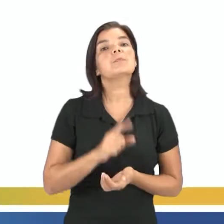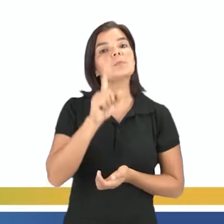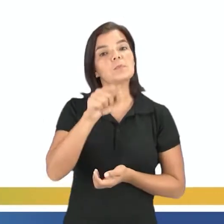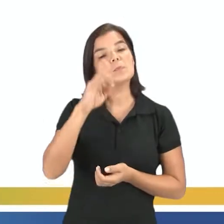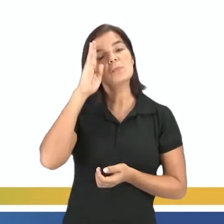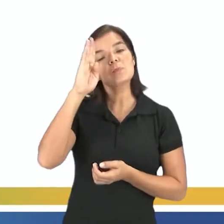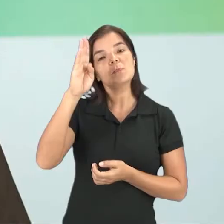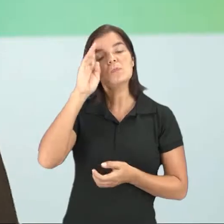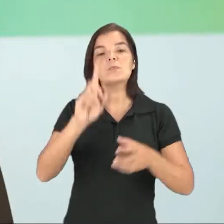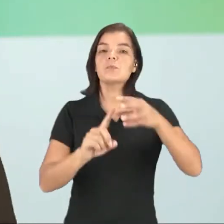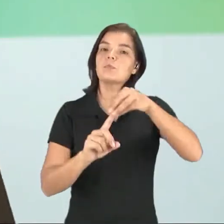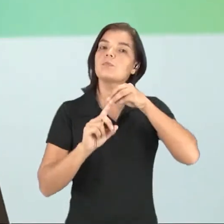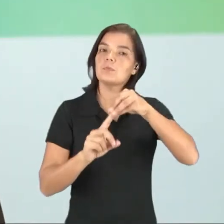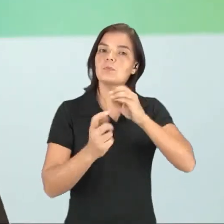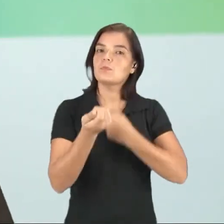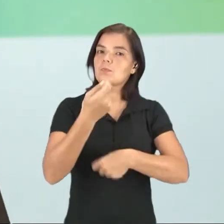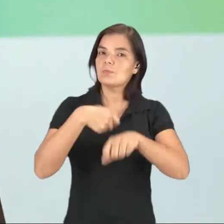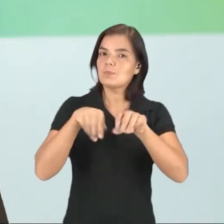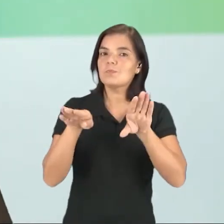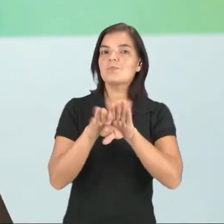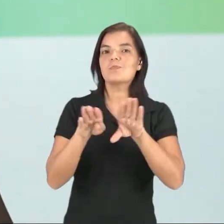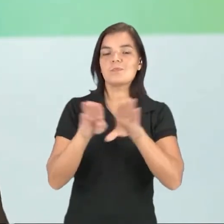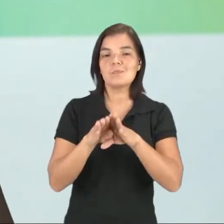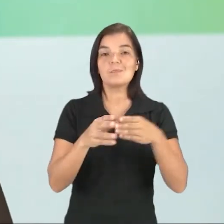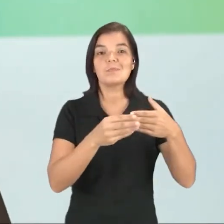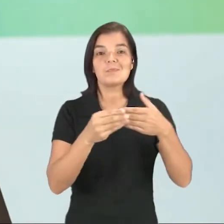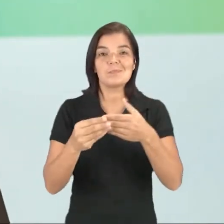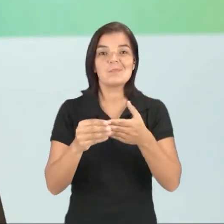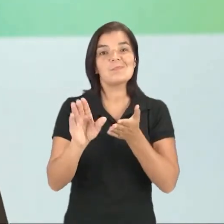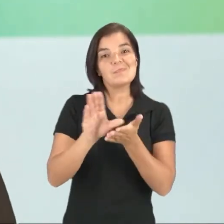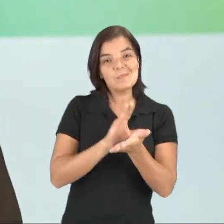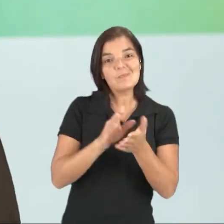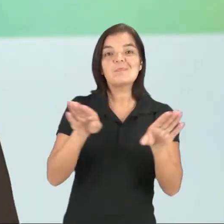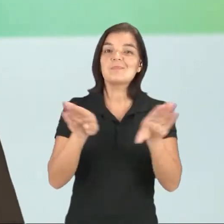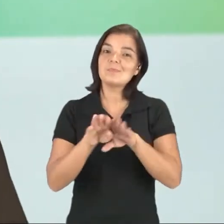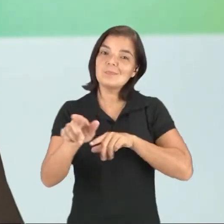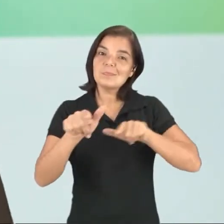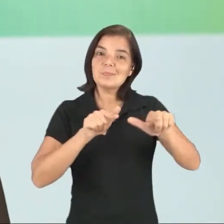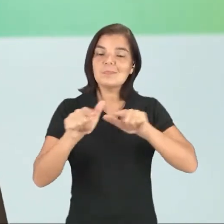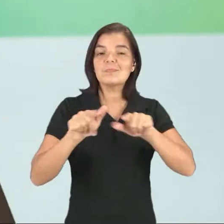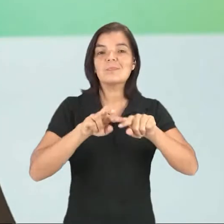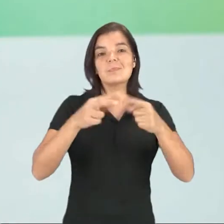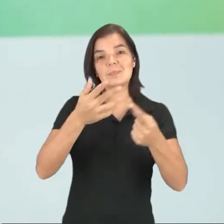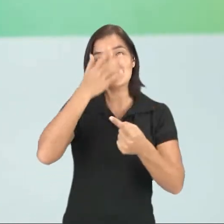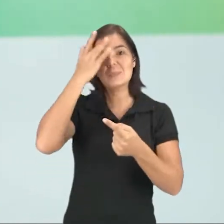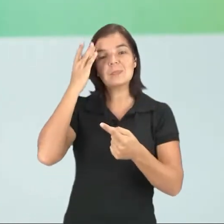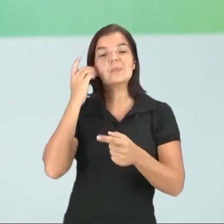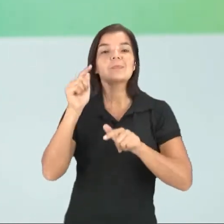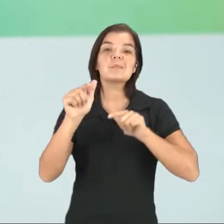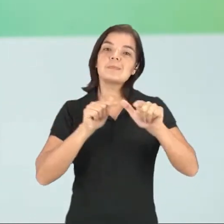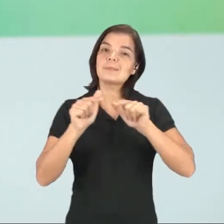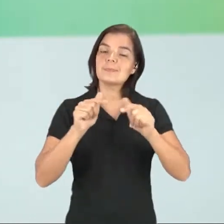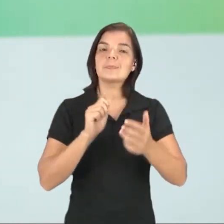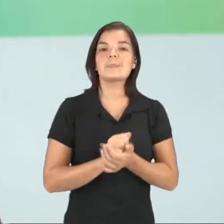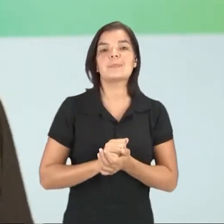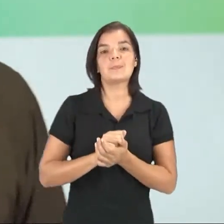o principal objetivo do agronegócio, né? Trazer renda e emprego, né, ao produtor